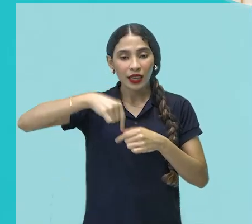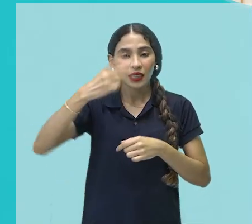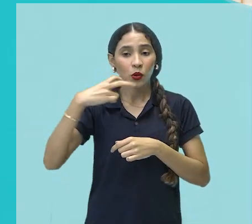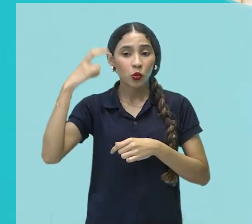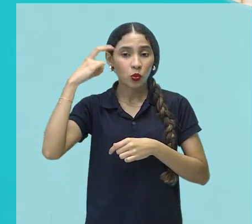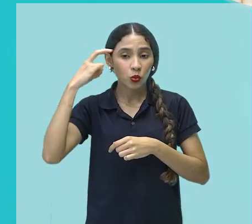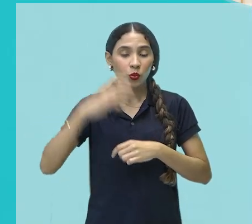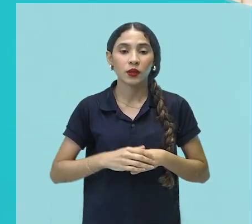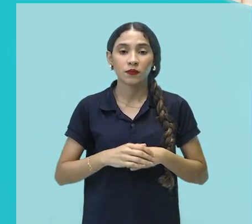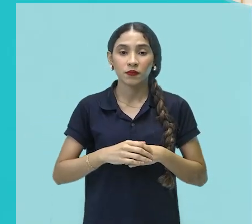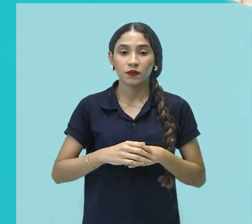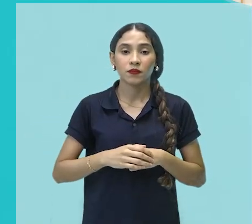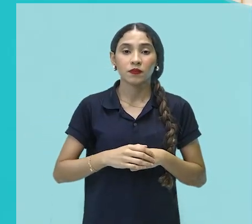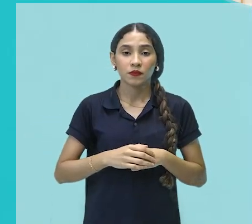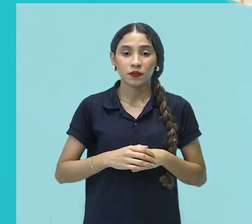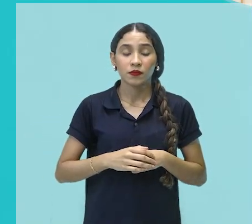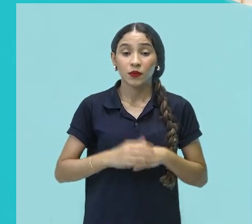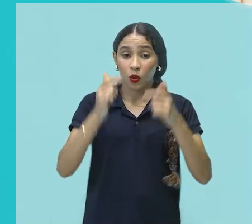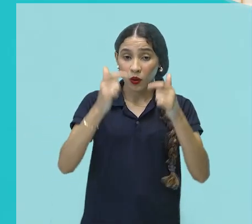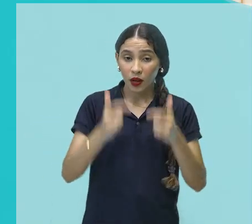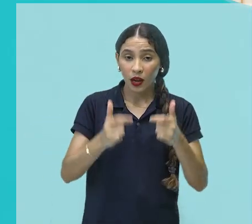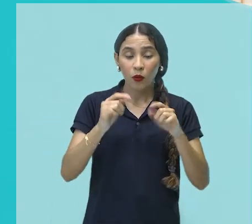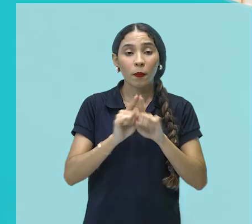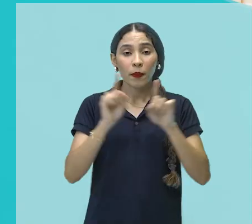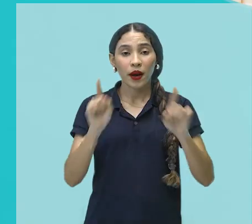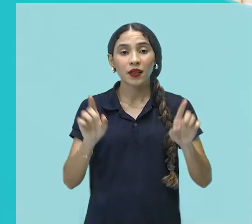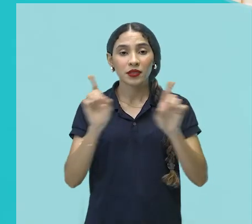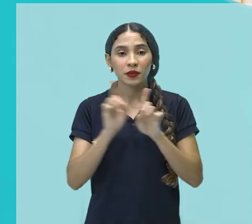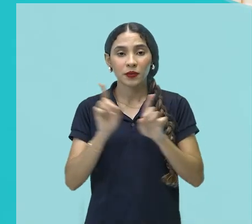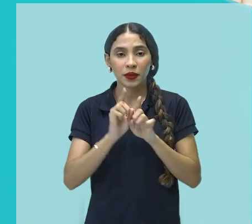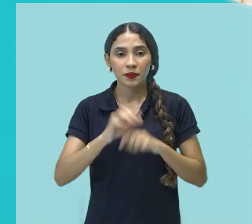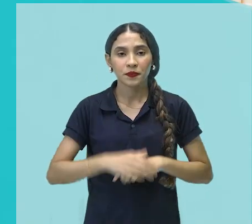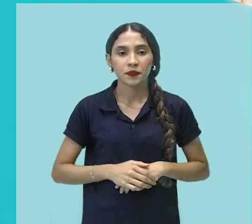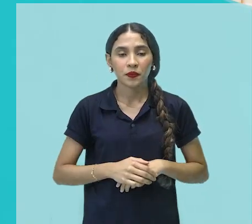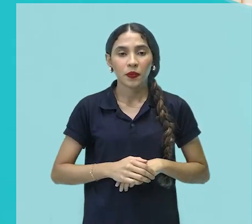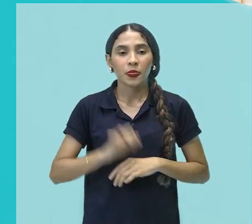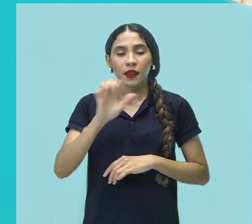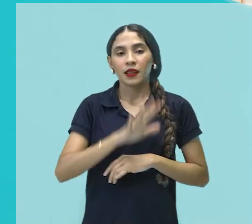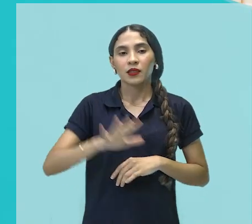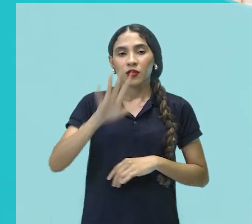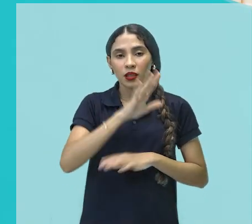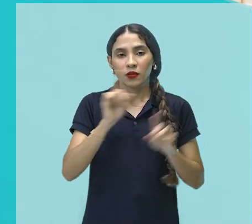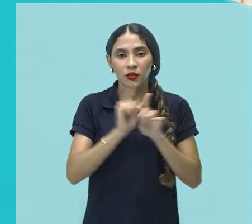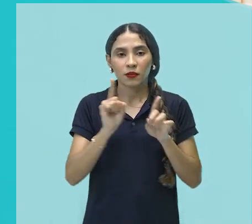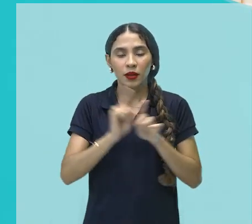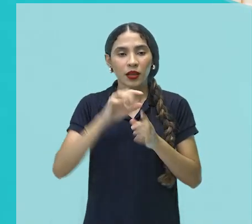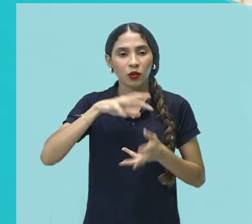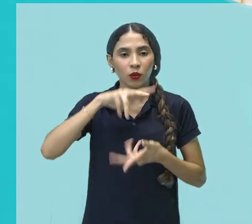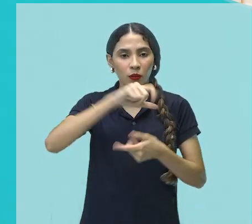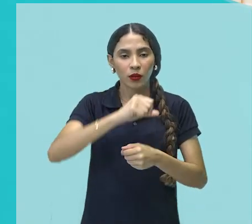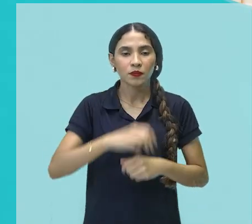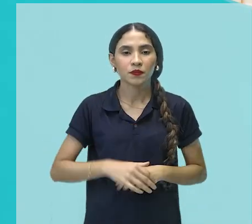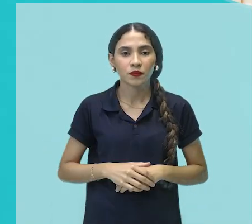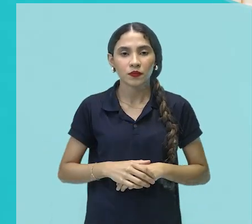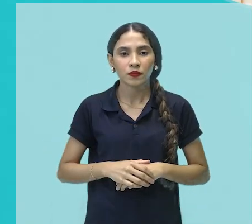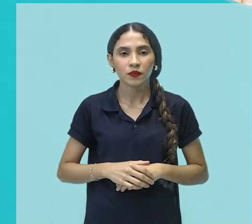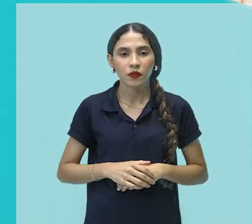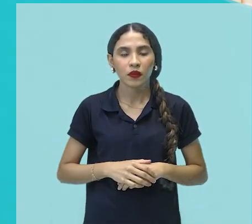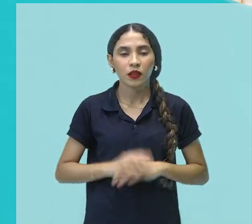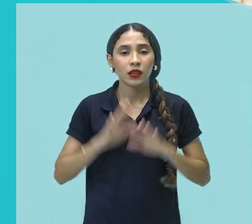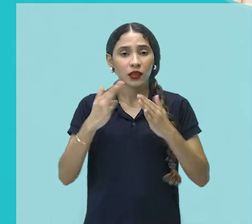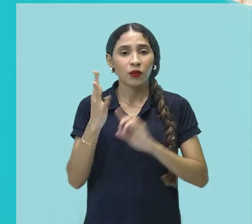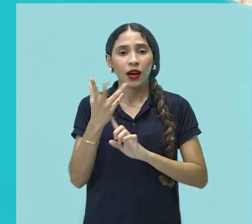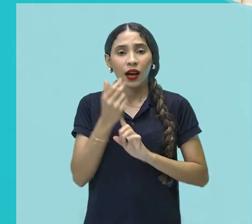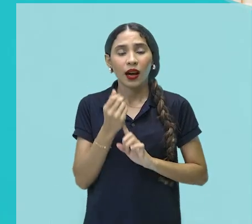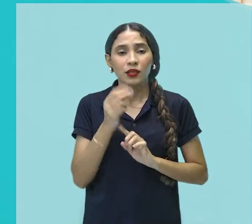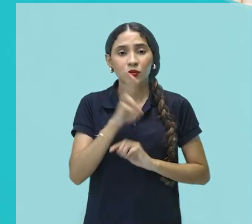trabalho. Um trabalho que é feito aqui no local, mas também nacional e também global. Então,